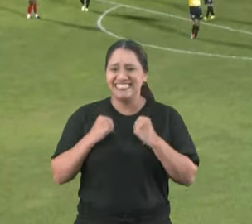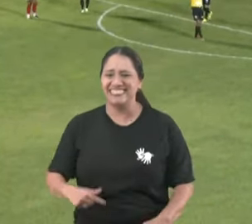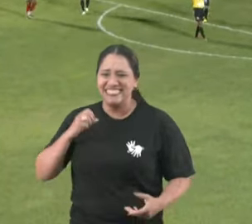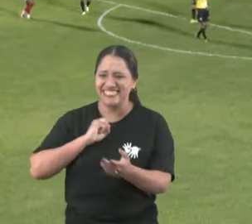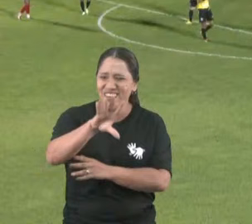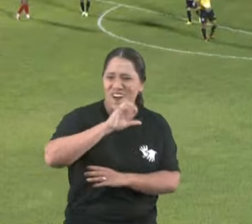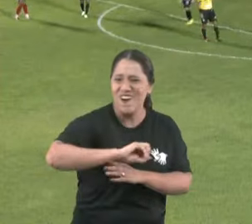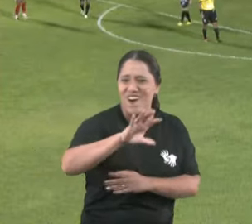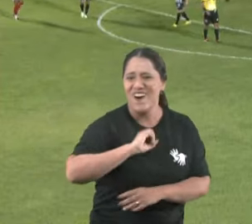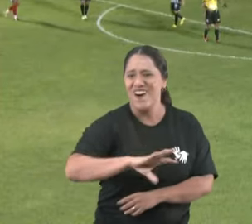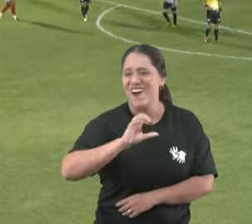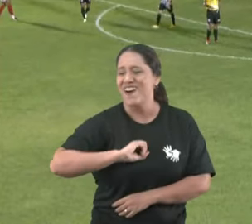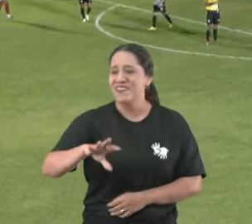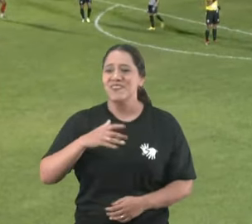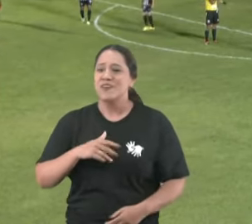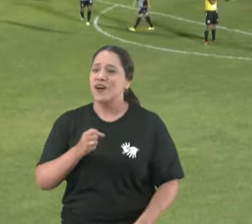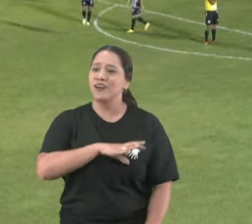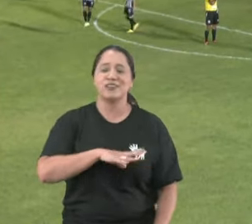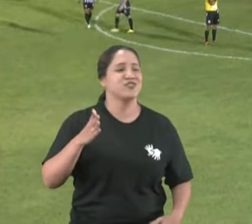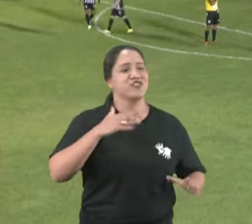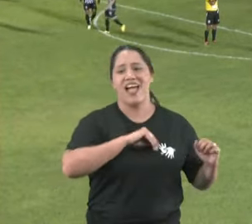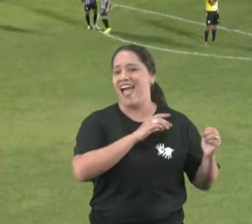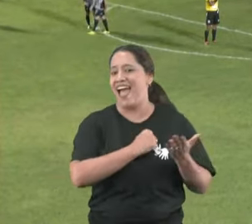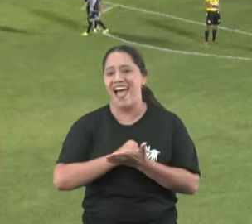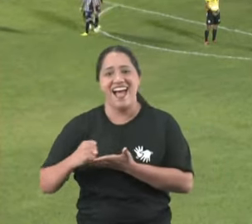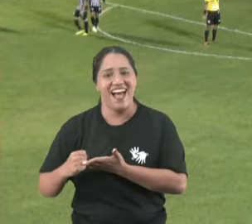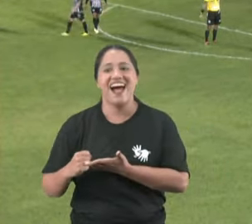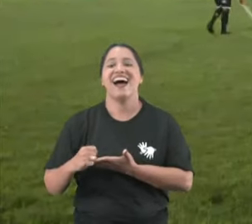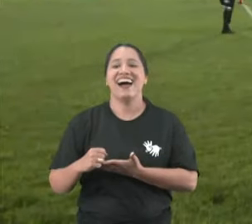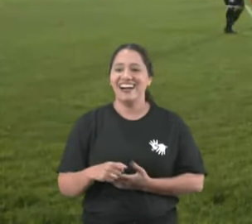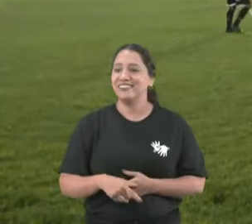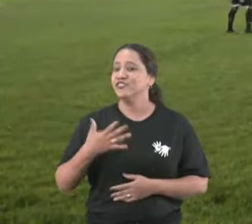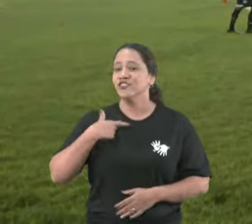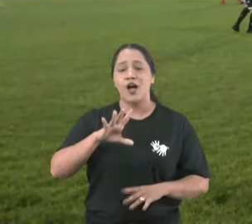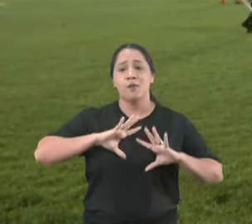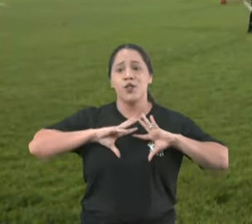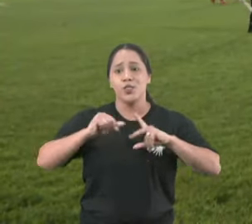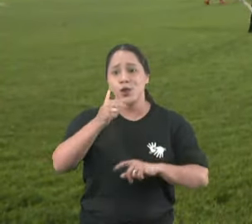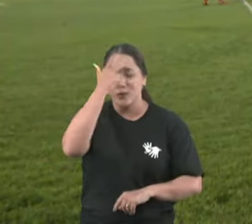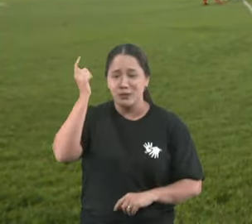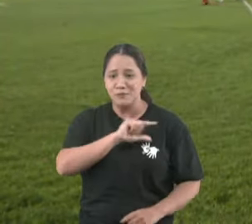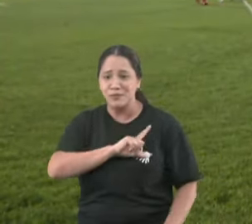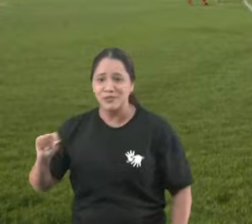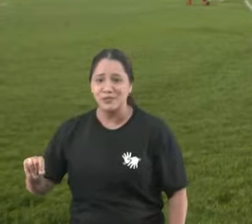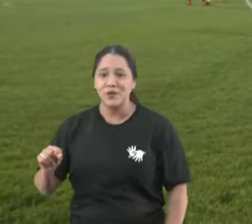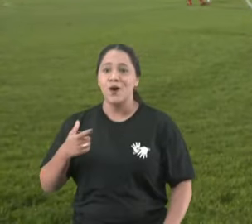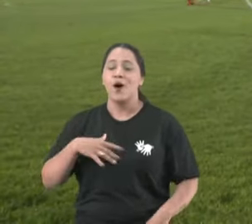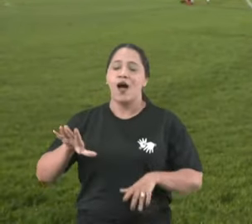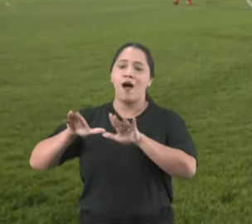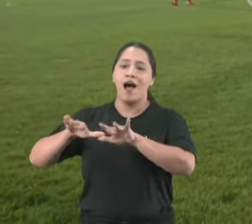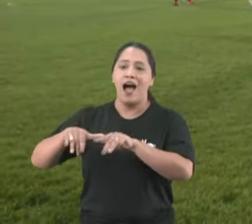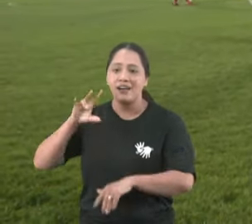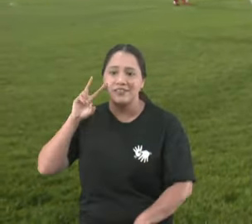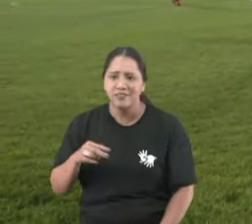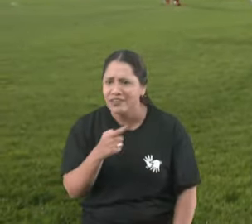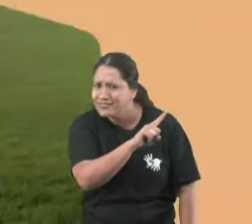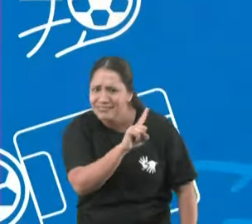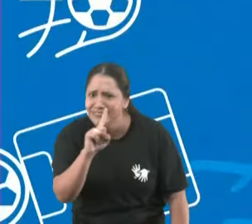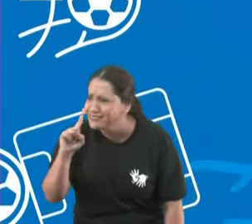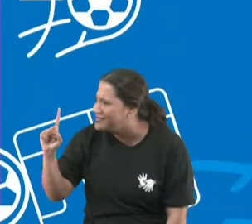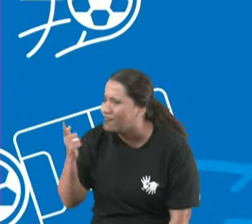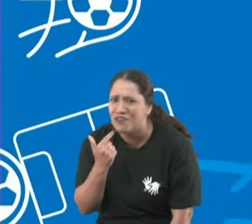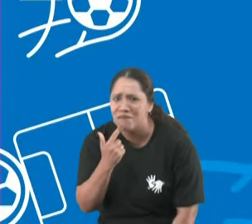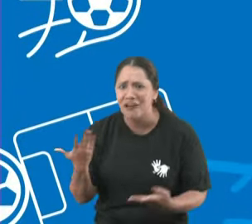cruzado, bola chata, perigosa, passa por todo mundo. Quando o defensor do Asa vê, tem um caba de vermelho passando